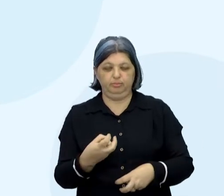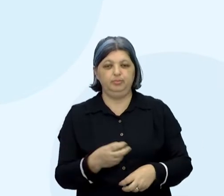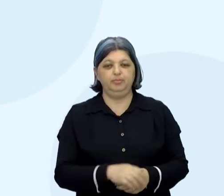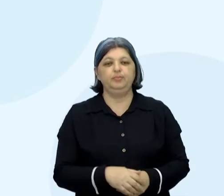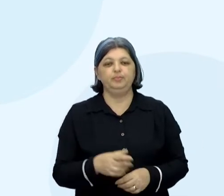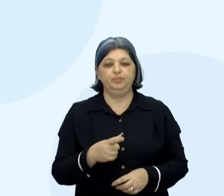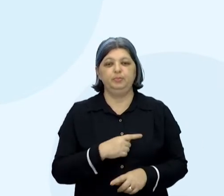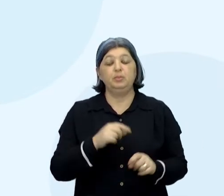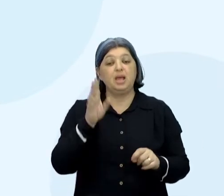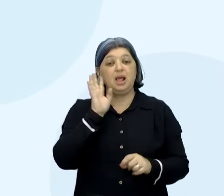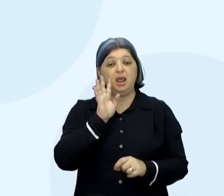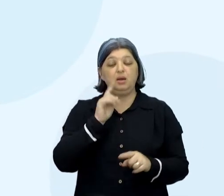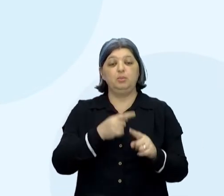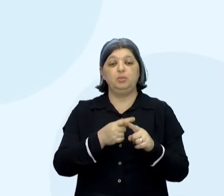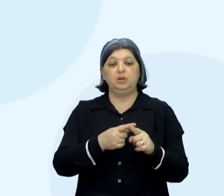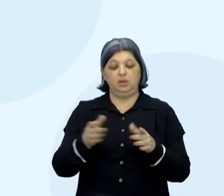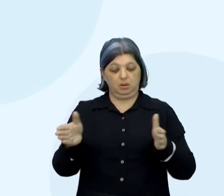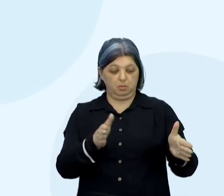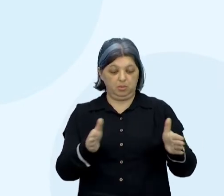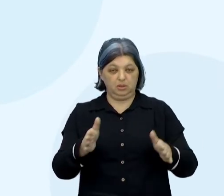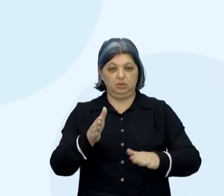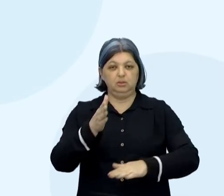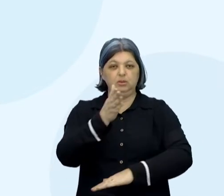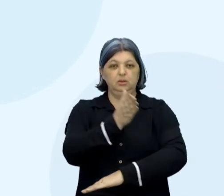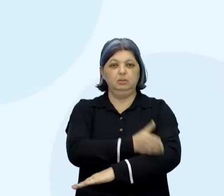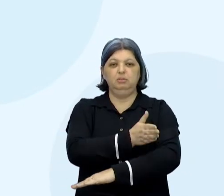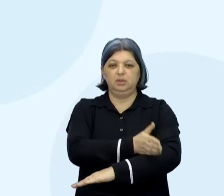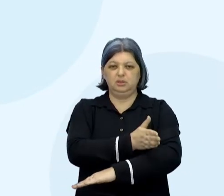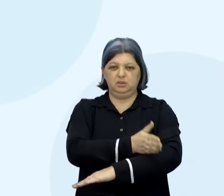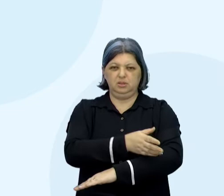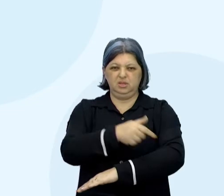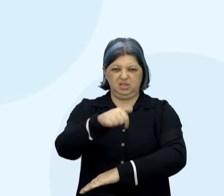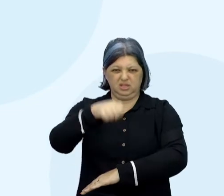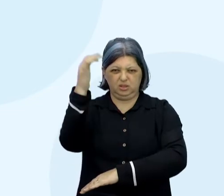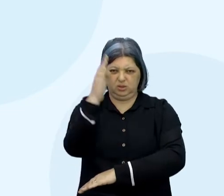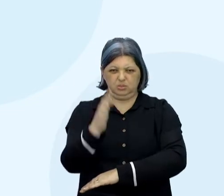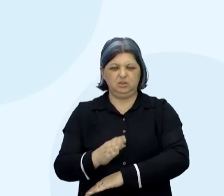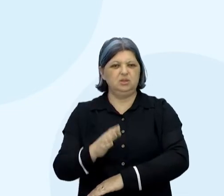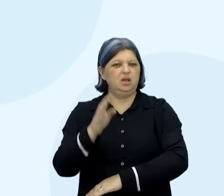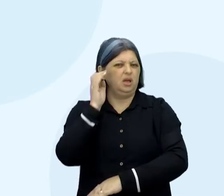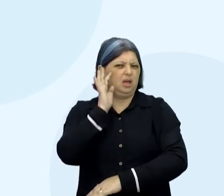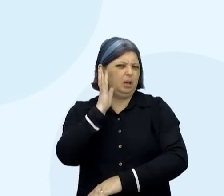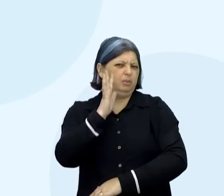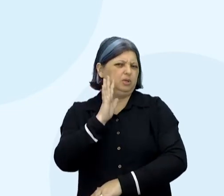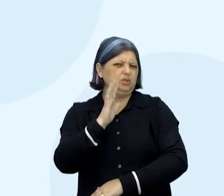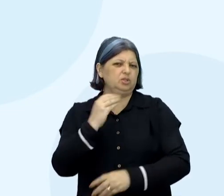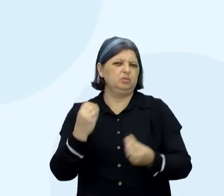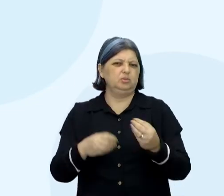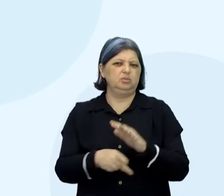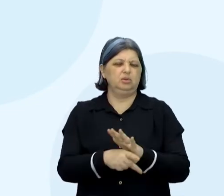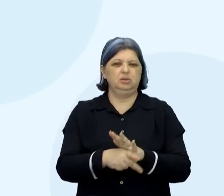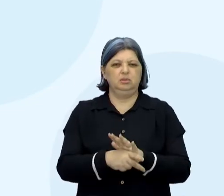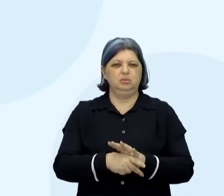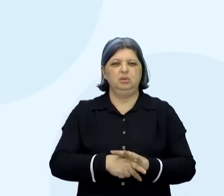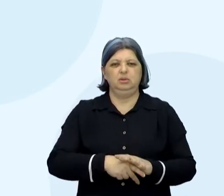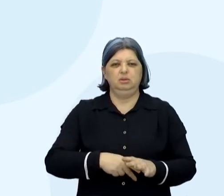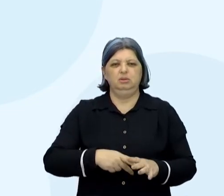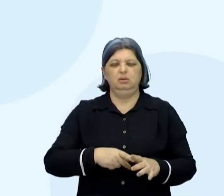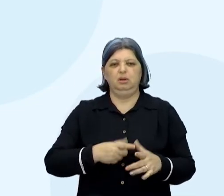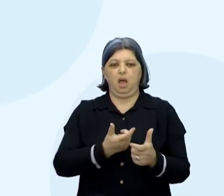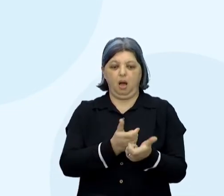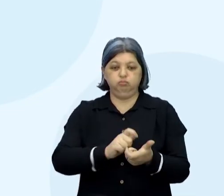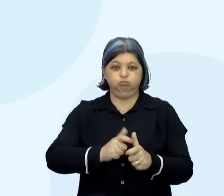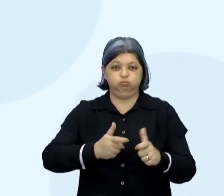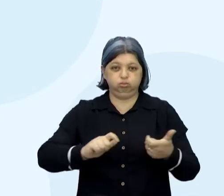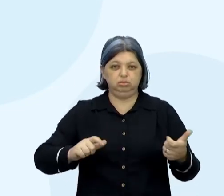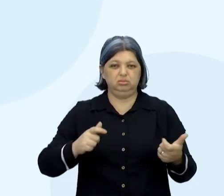gente precisa lembrar que na pré-história do Brasil, né, nós tínhamos, imagina o bicho preguiça, só que num tamanho muito maior, tá? Que é o